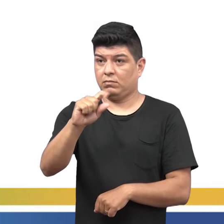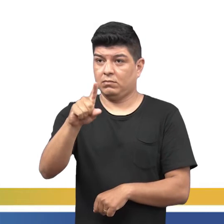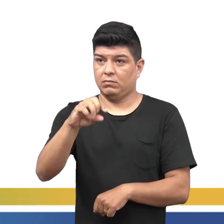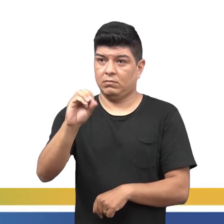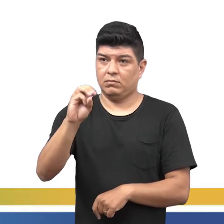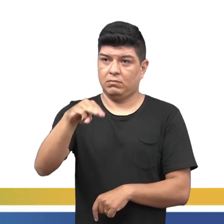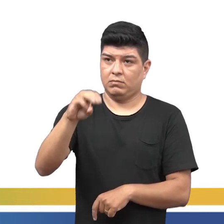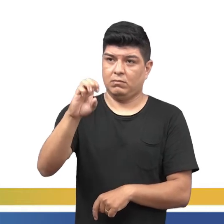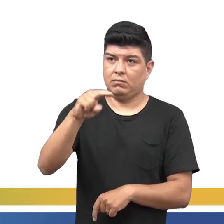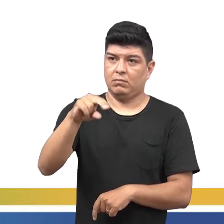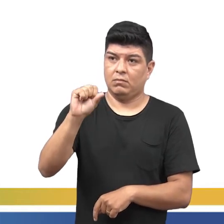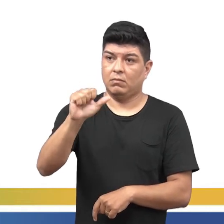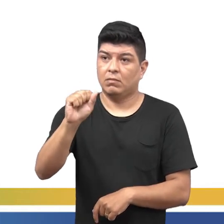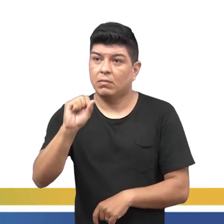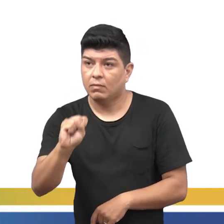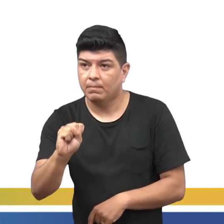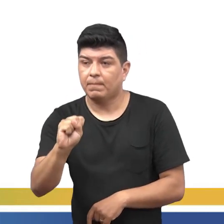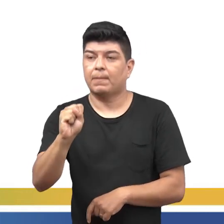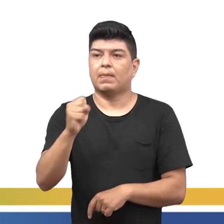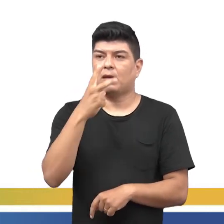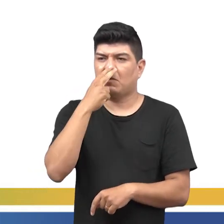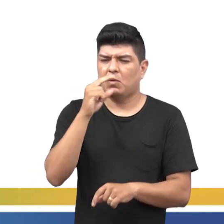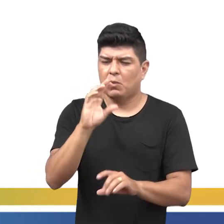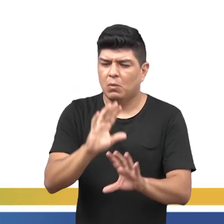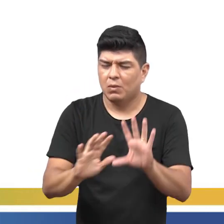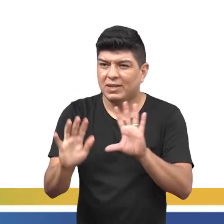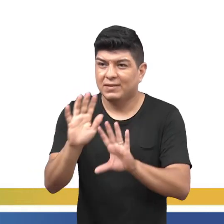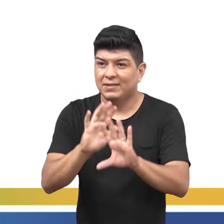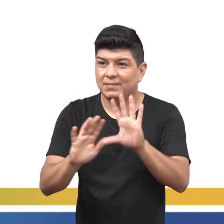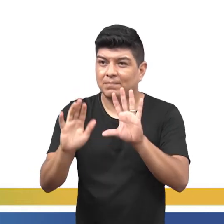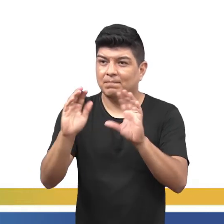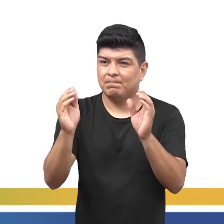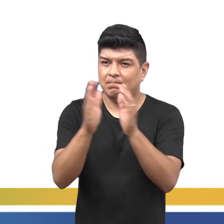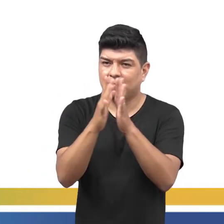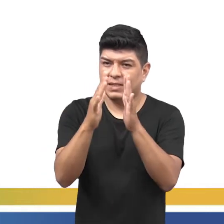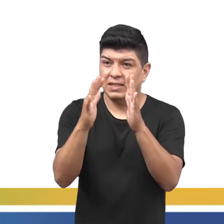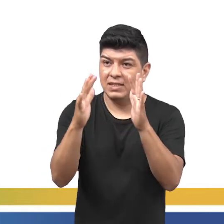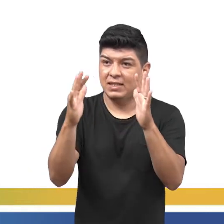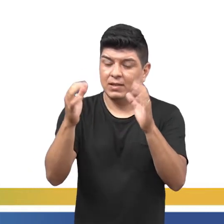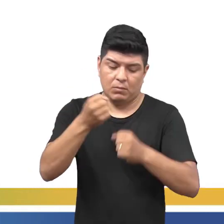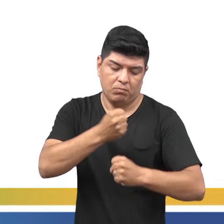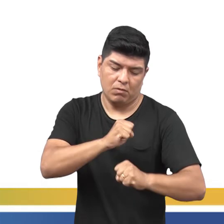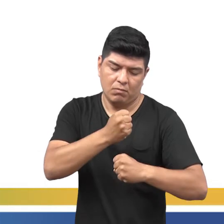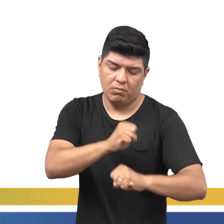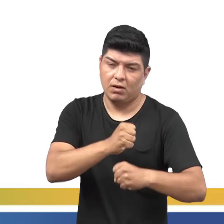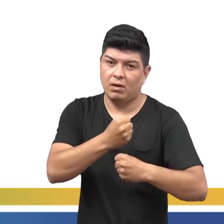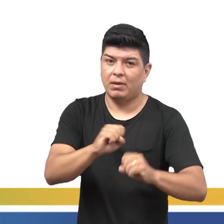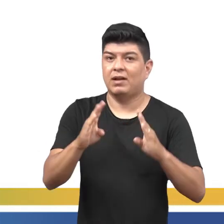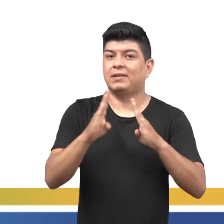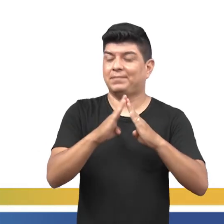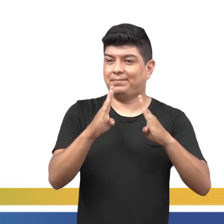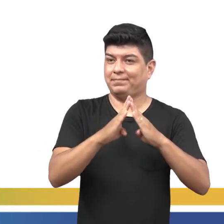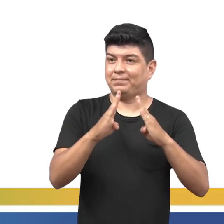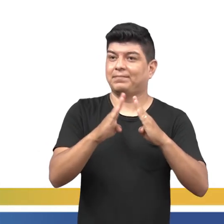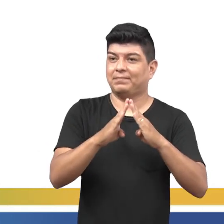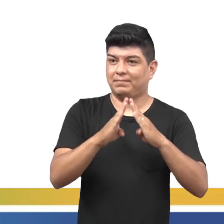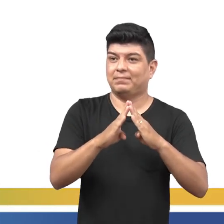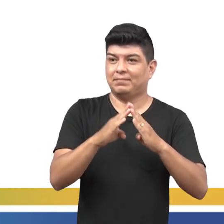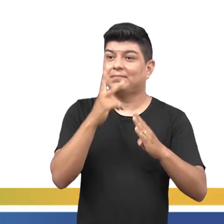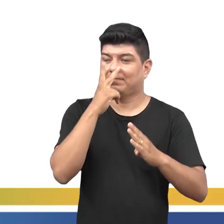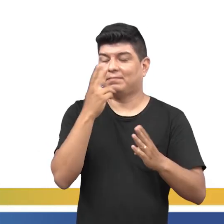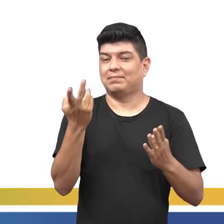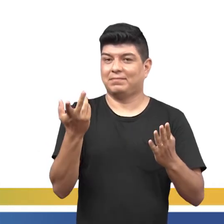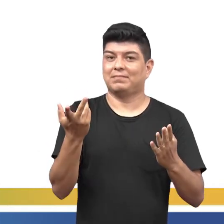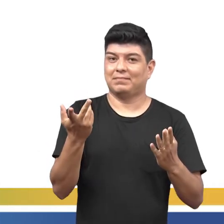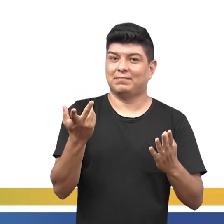diz que é tudo homeomeria, aquela poeirinha brilhosa que voa da vassoura quando você varre a casa. Isso seria uma